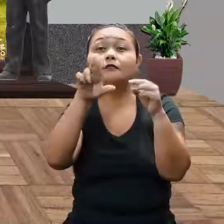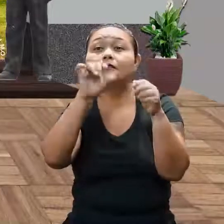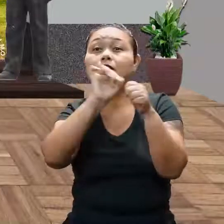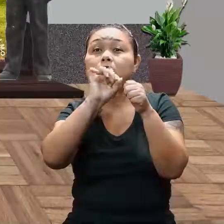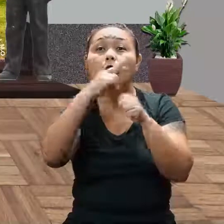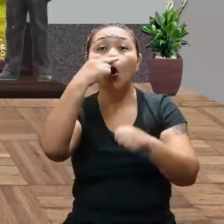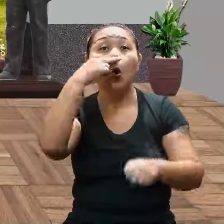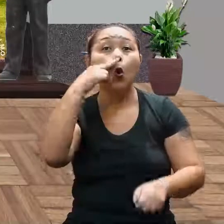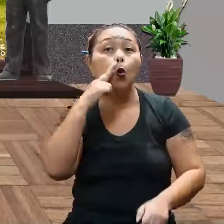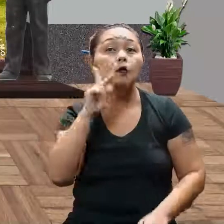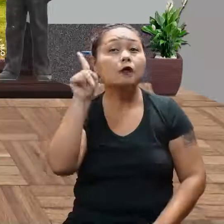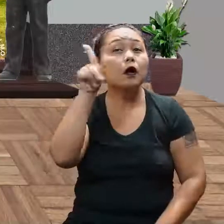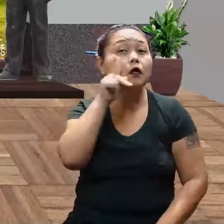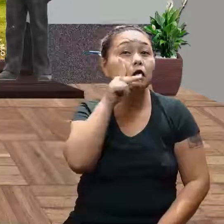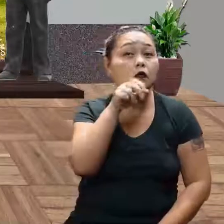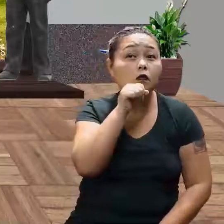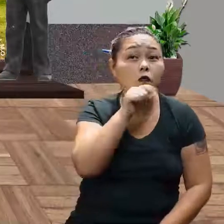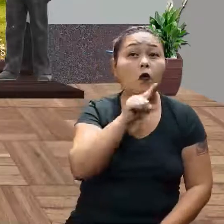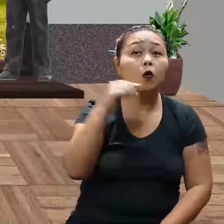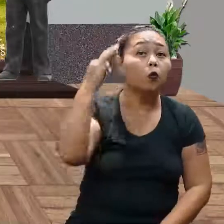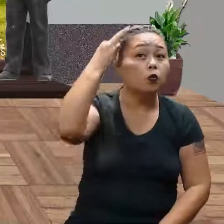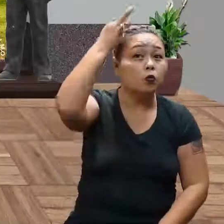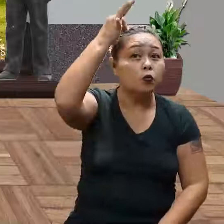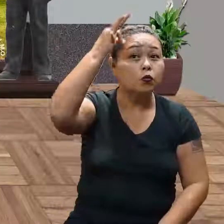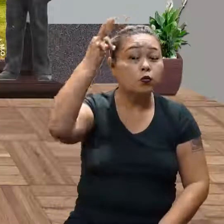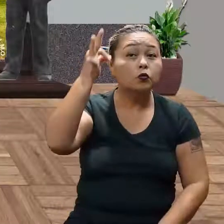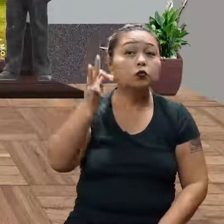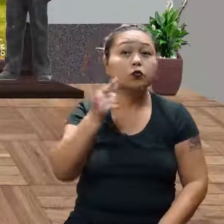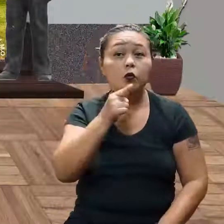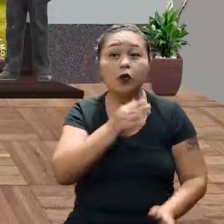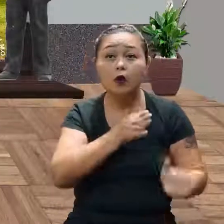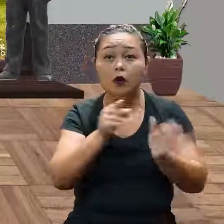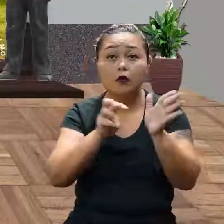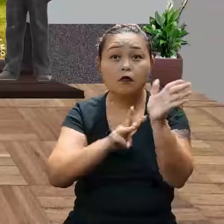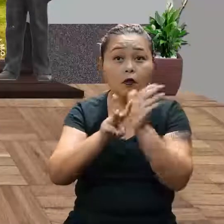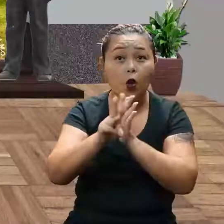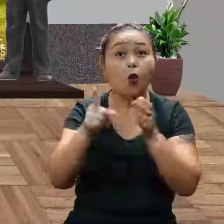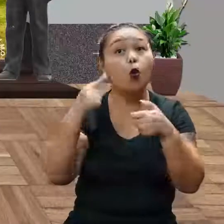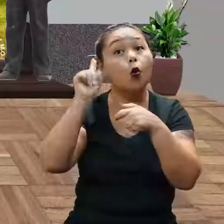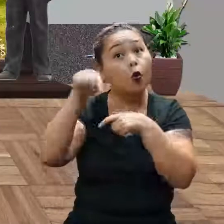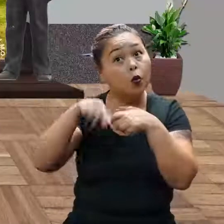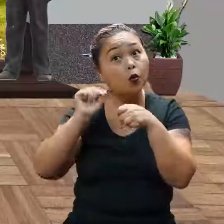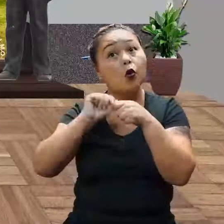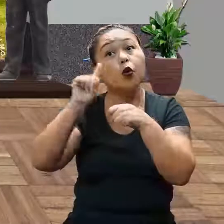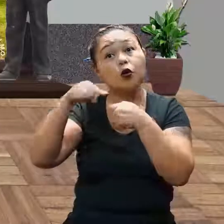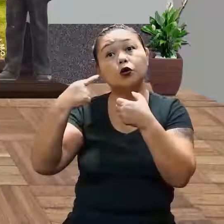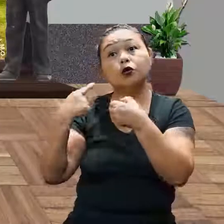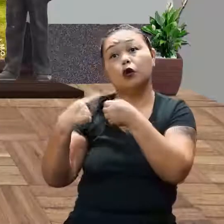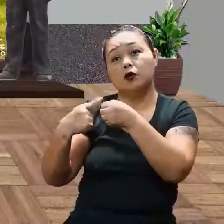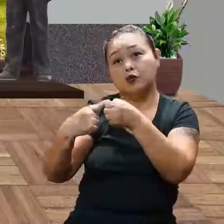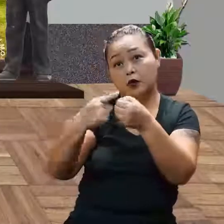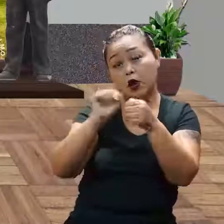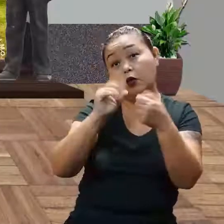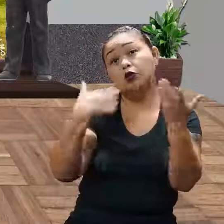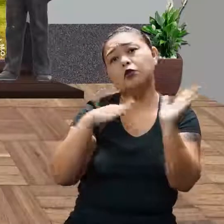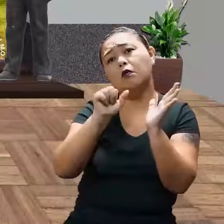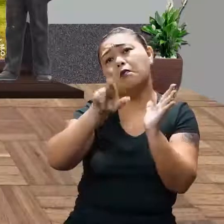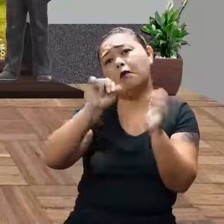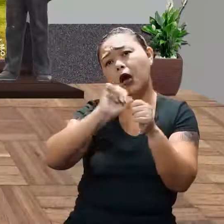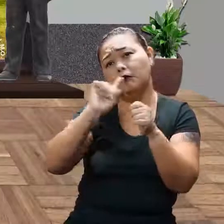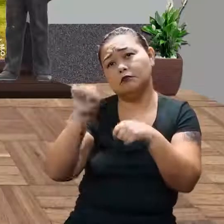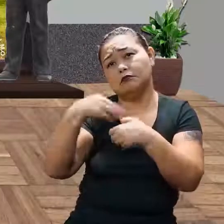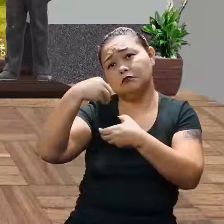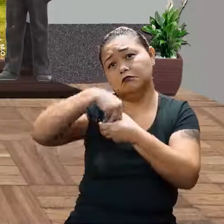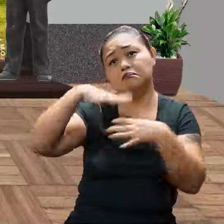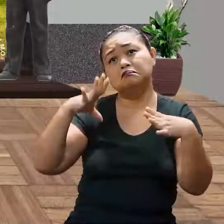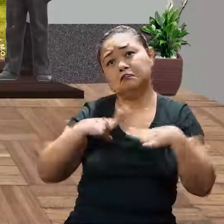em Porto Velho. Fica lá em Santo Antônio do Rio Madeira, onde já foi um município, hoje é apenas um bairro de nossa cidade.